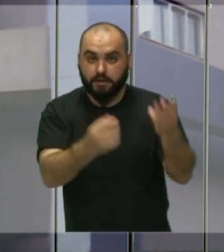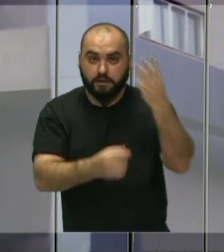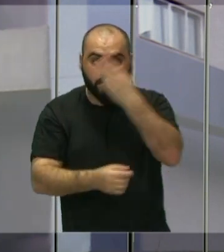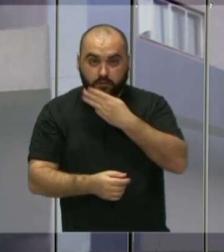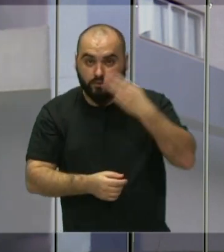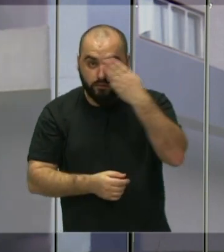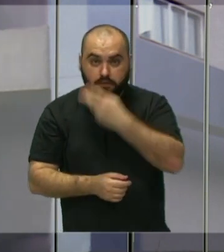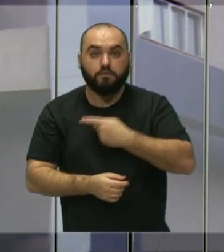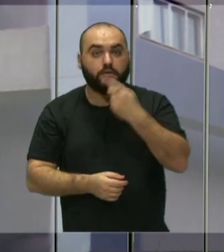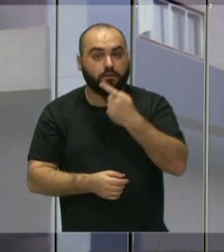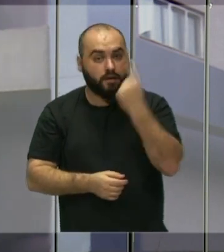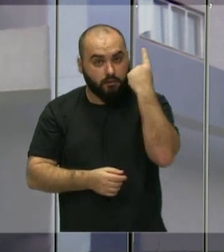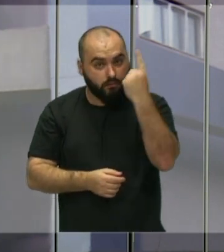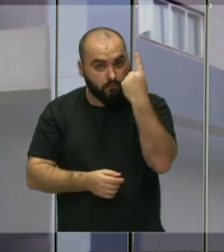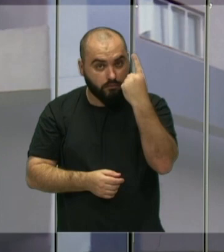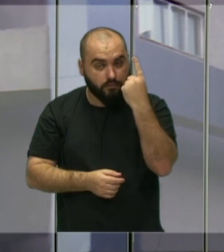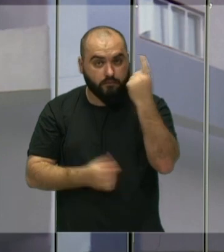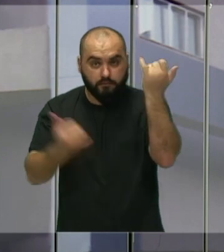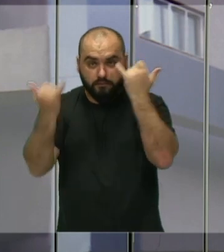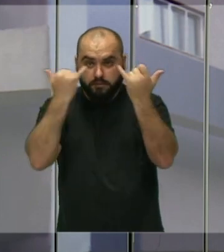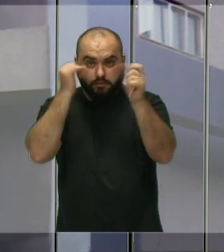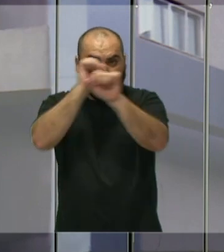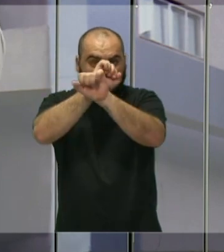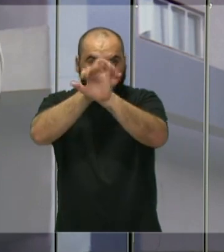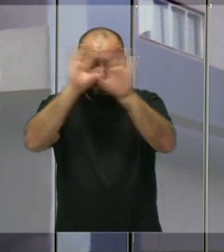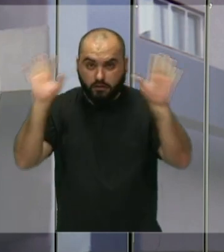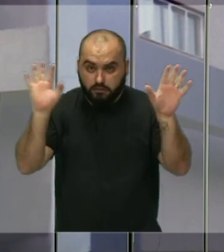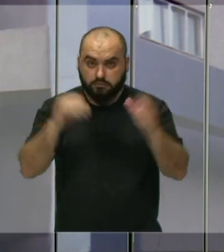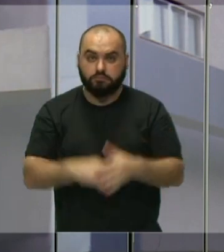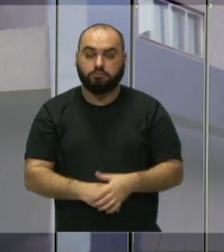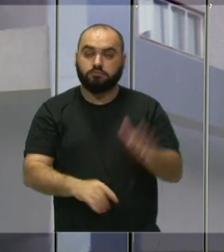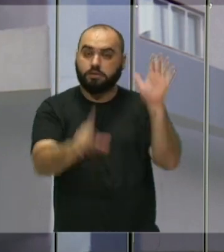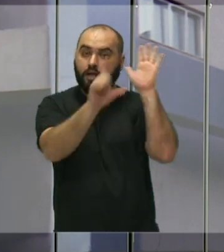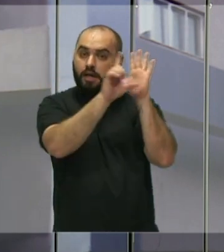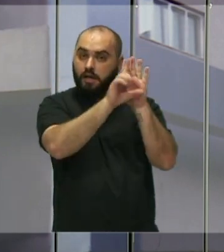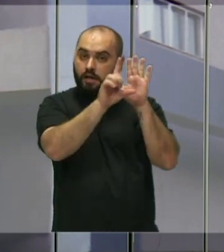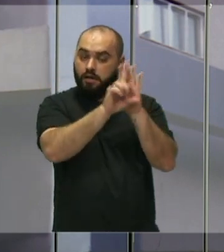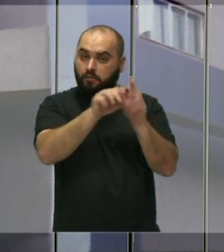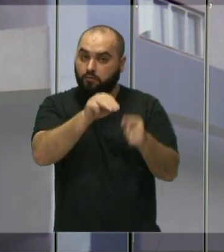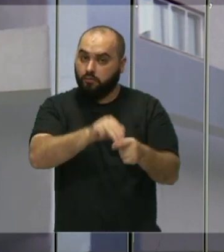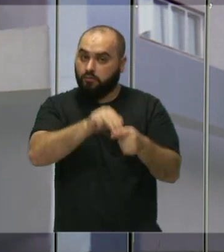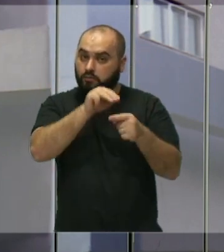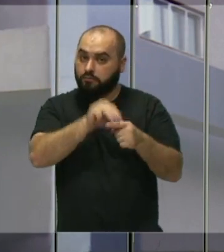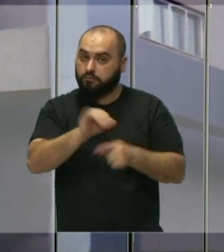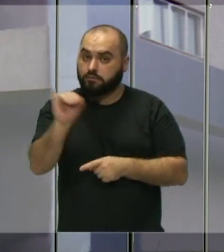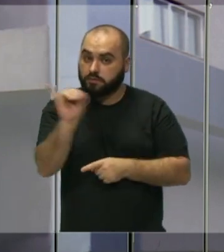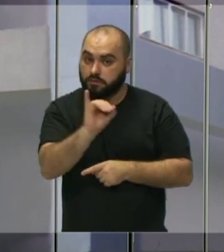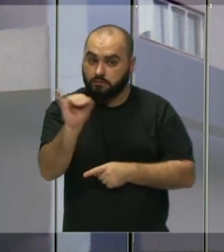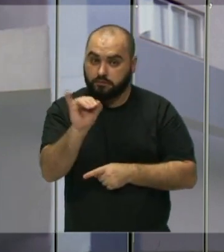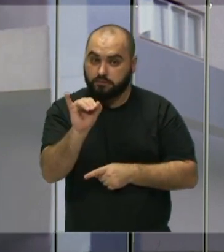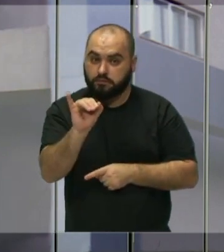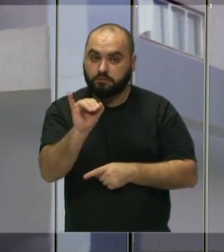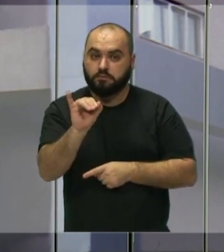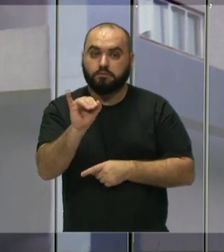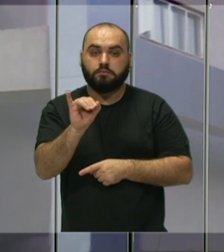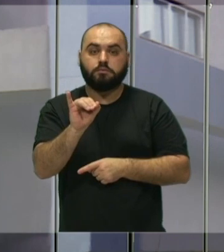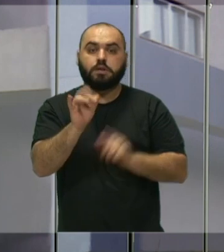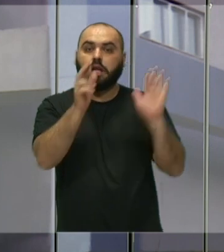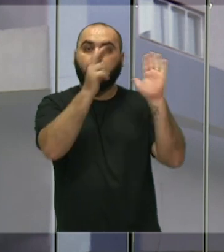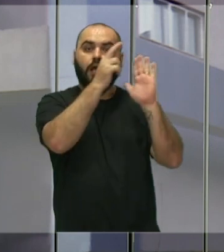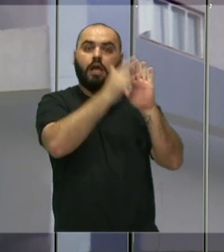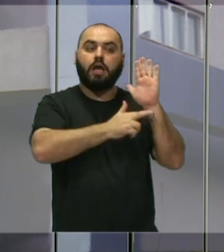vou dizer algo aqui, Maurício, de forma muito clara, a legislação do município de Itajaí não